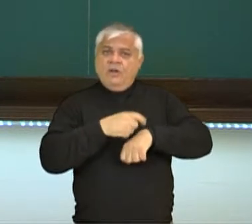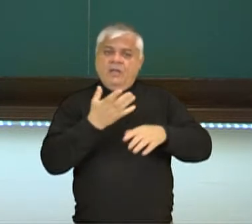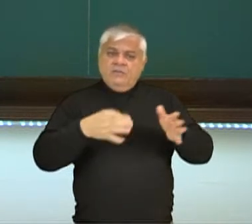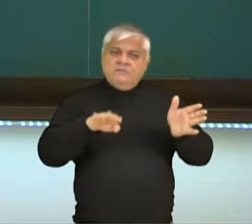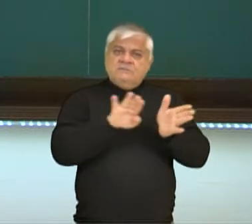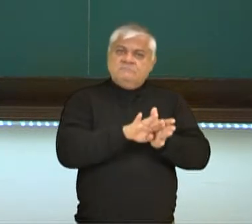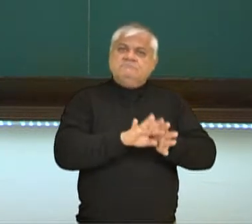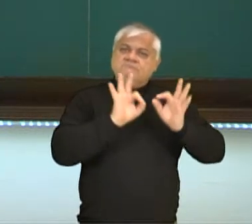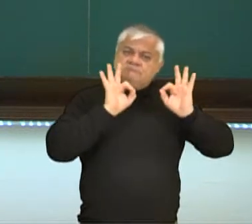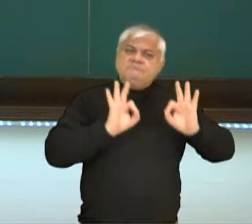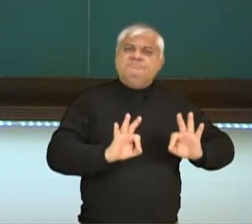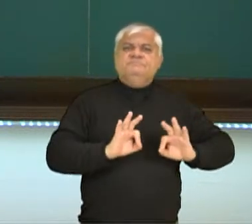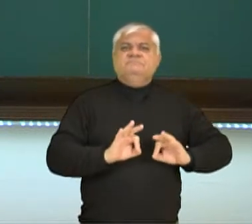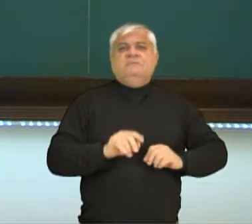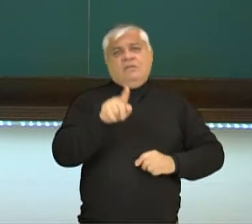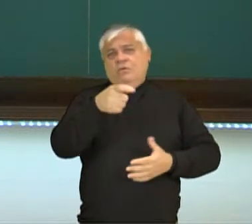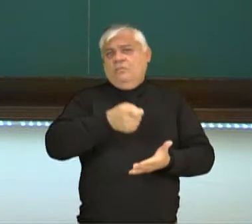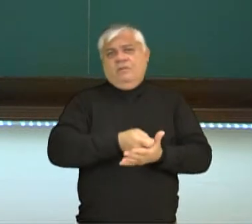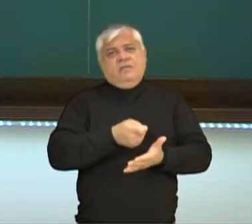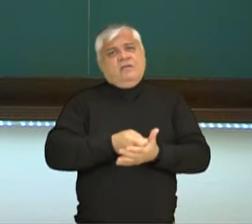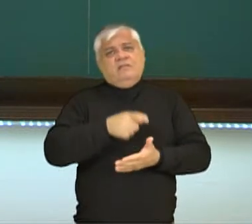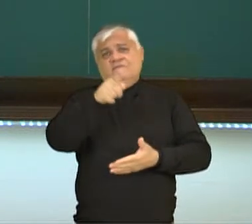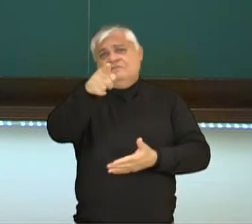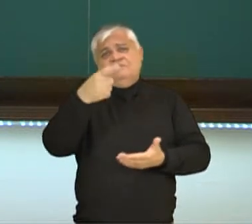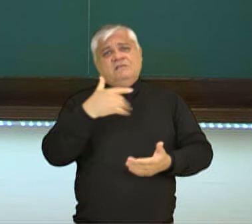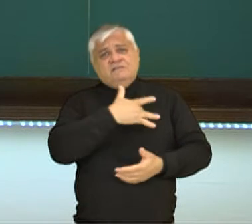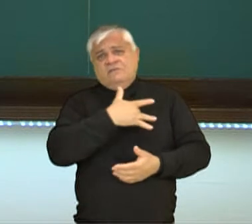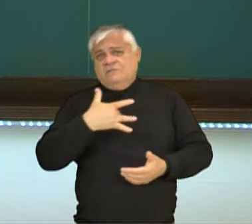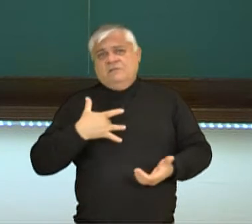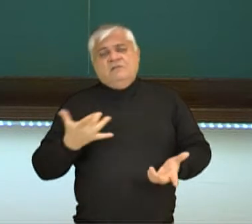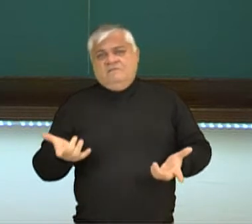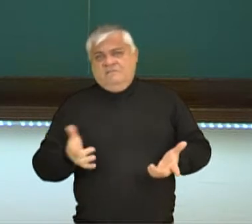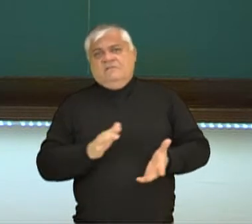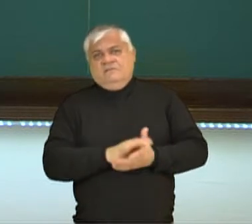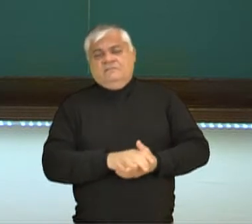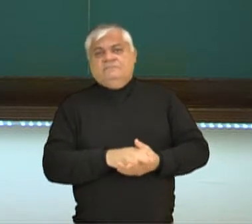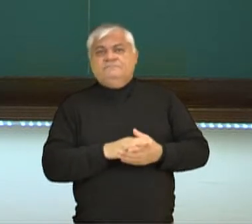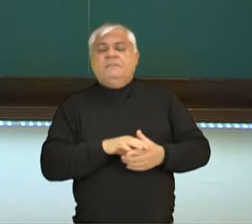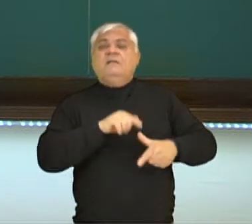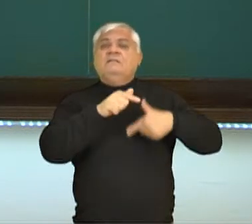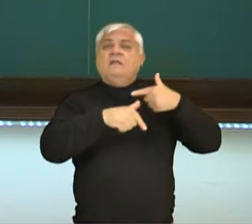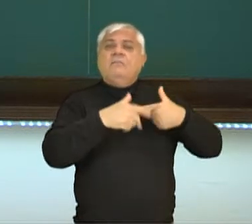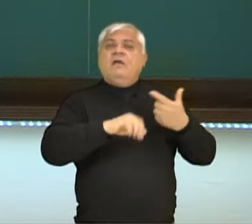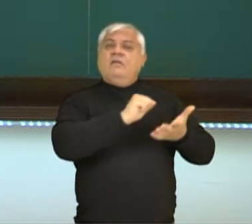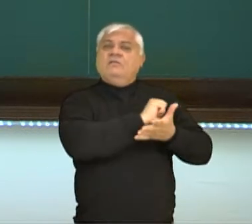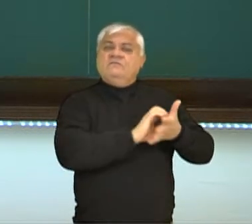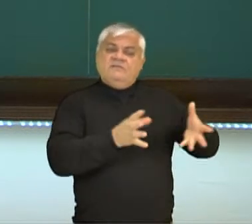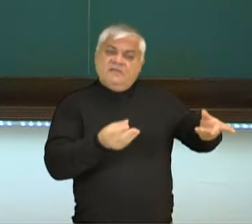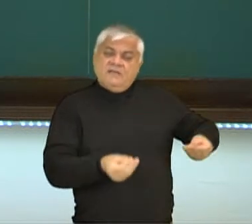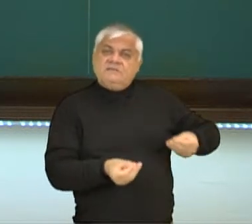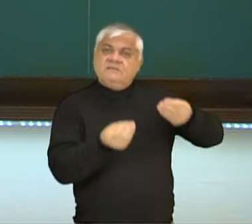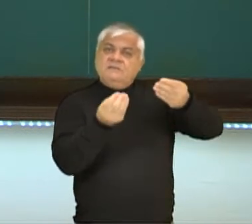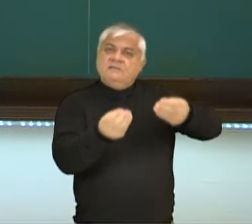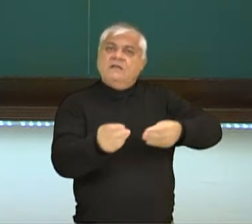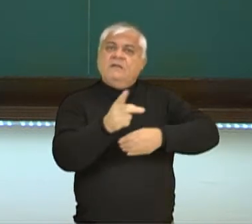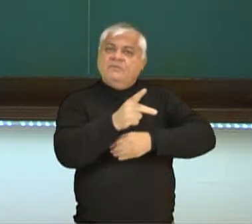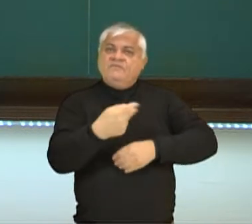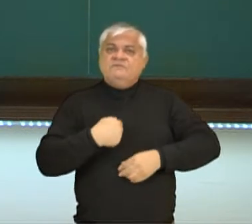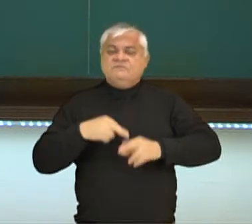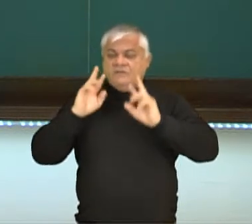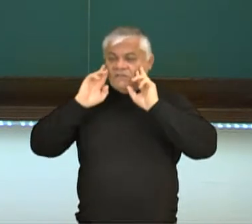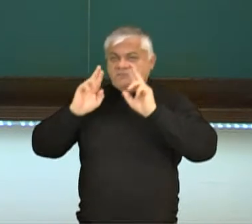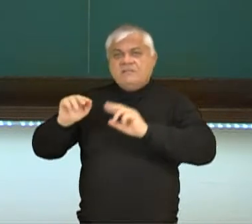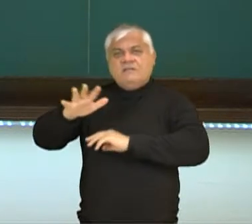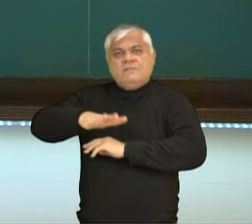por exemplo, é uma obrigação, um comportamento social saudável, né, entregar as tarefas em dia, respeitar o meio ambiente, os colegas